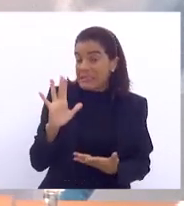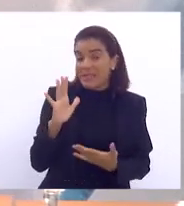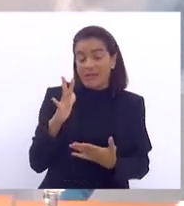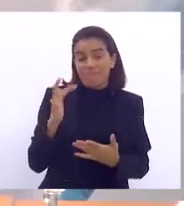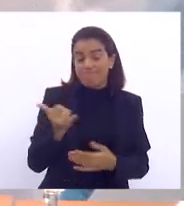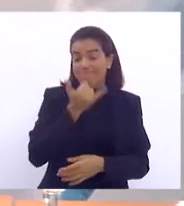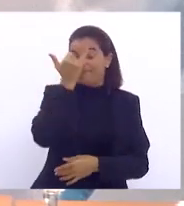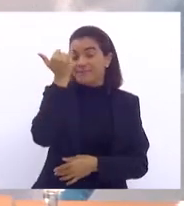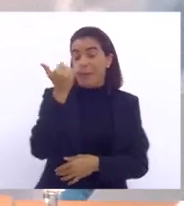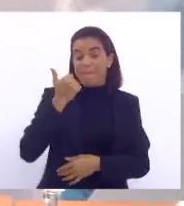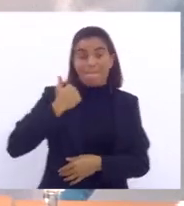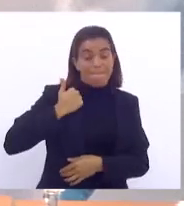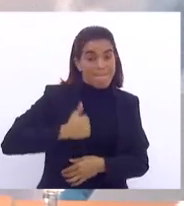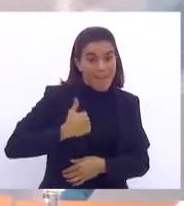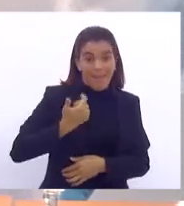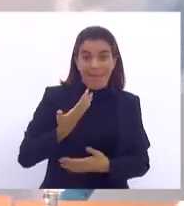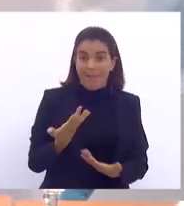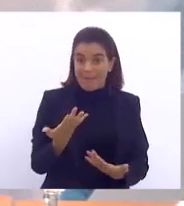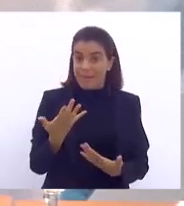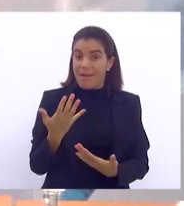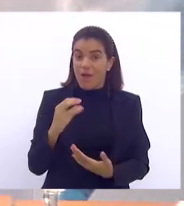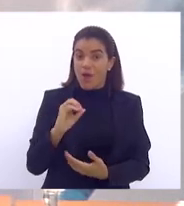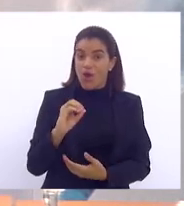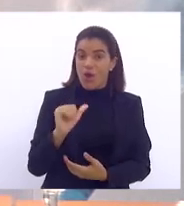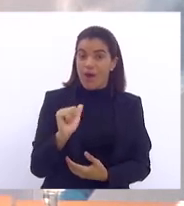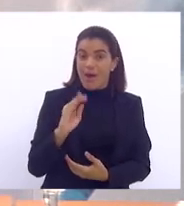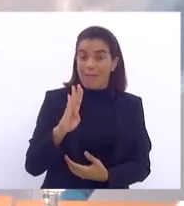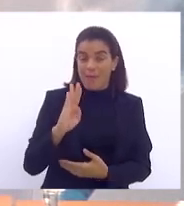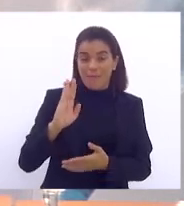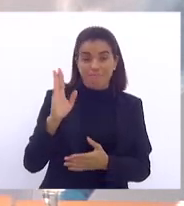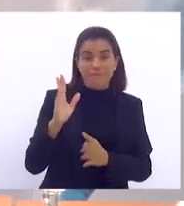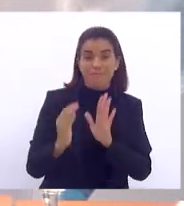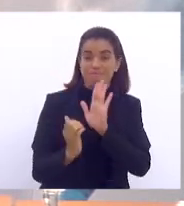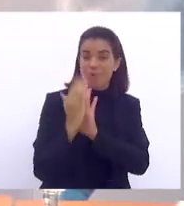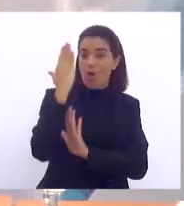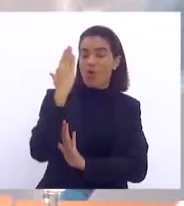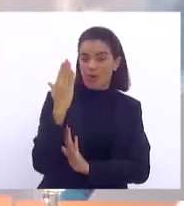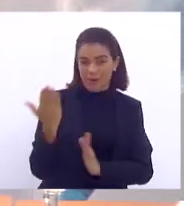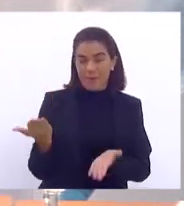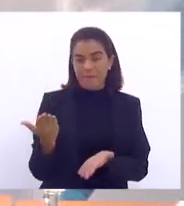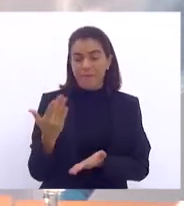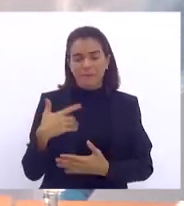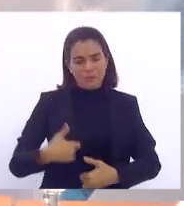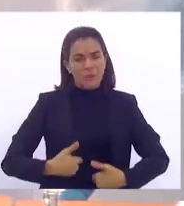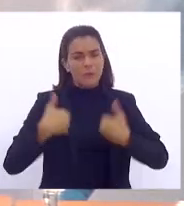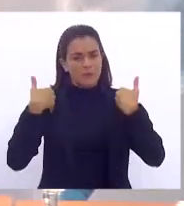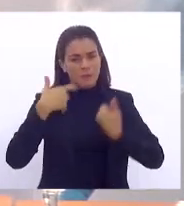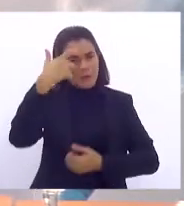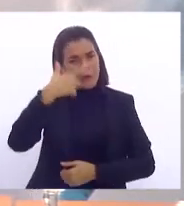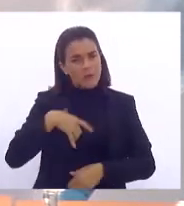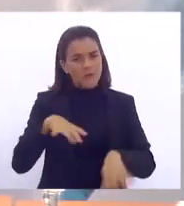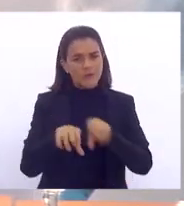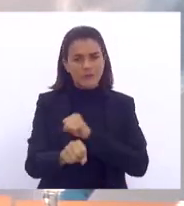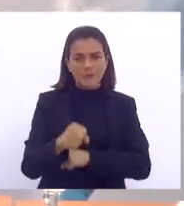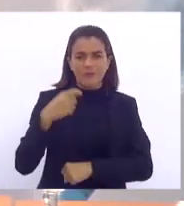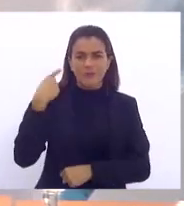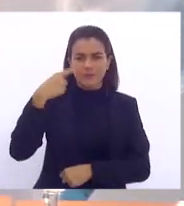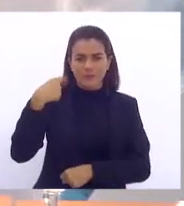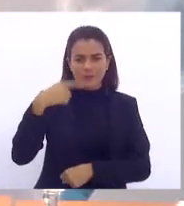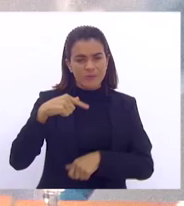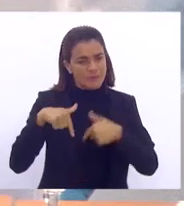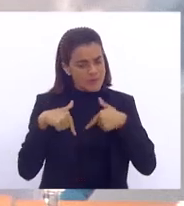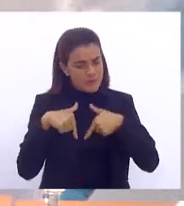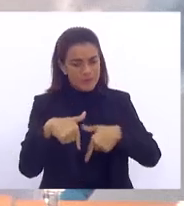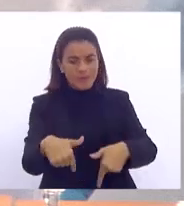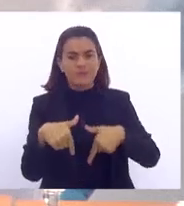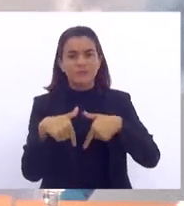quadro da minha da minha OAB me excluir Mas tirando isso eu tenho muito orgulho de dizer que sou advogado e estou exercendo